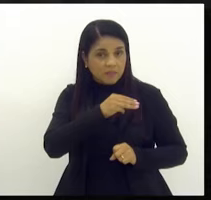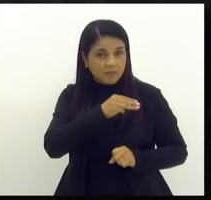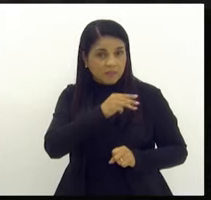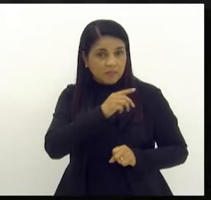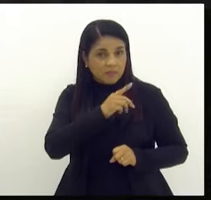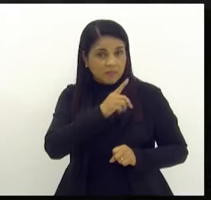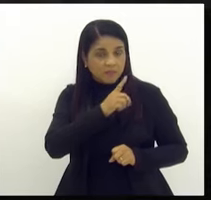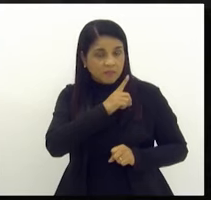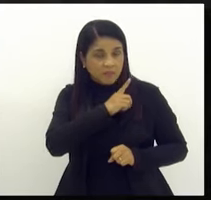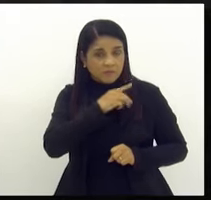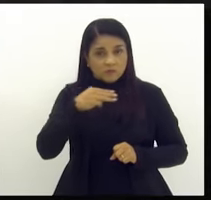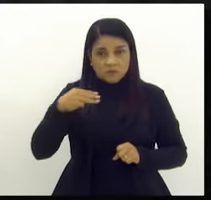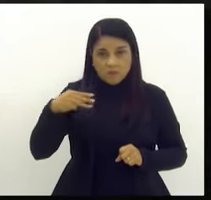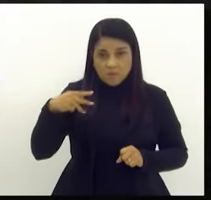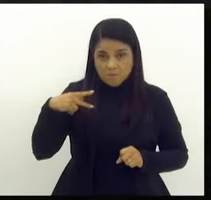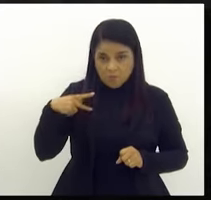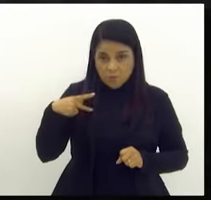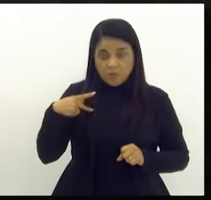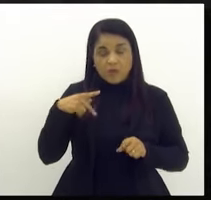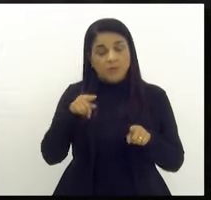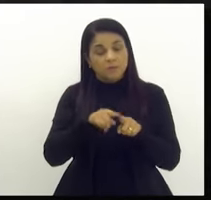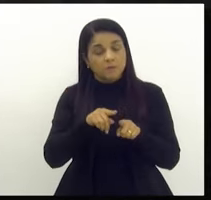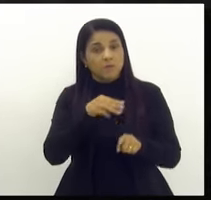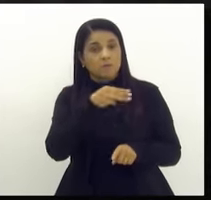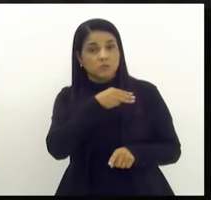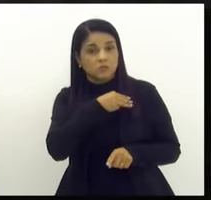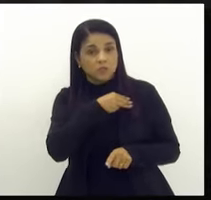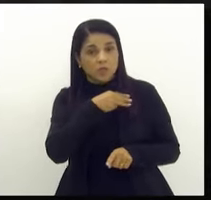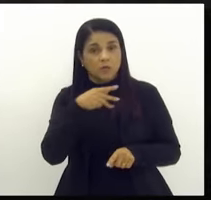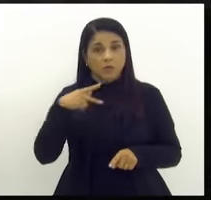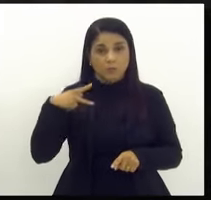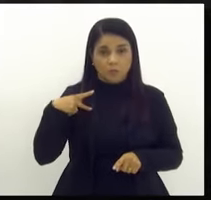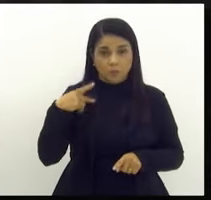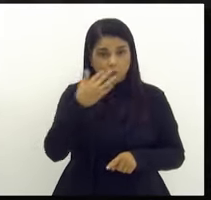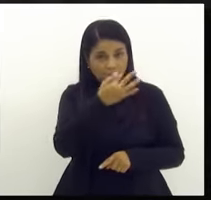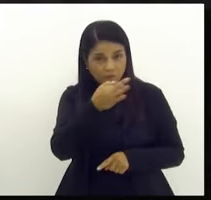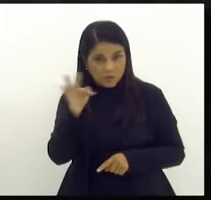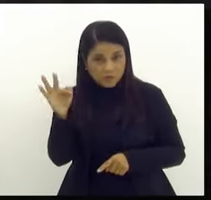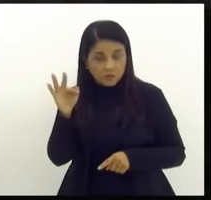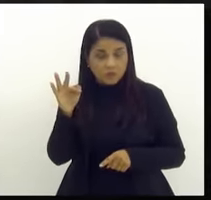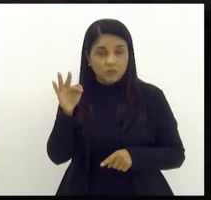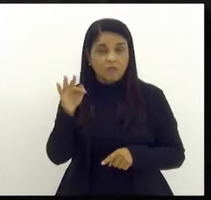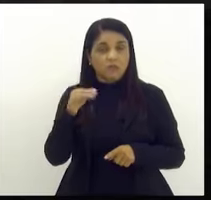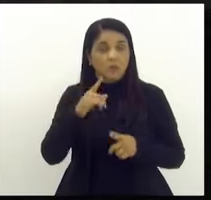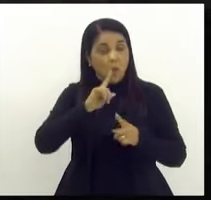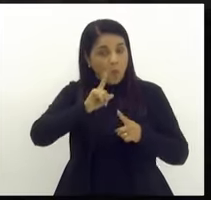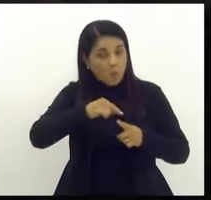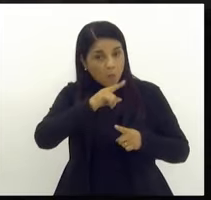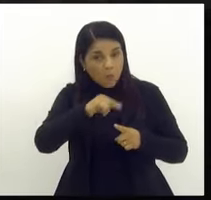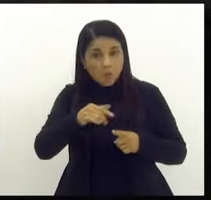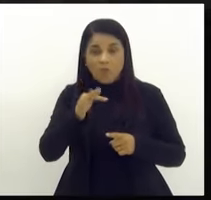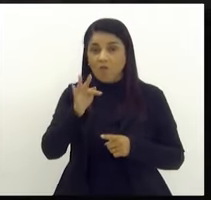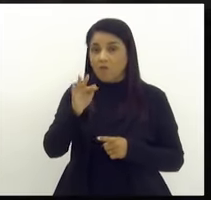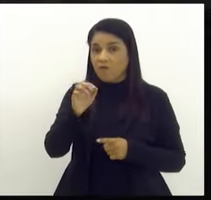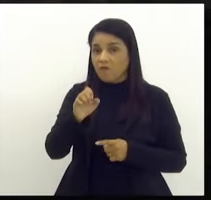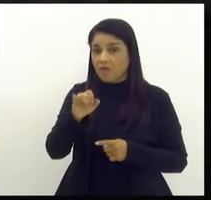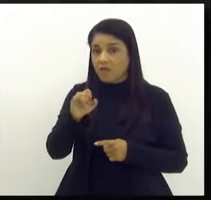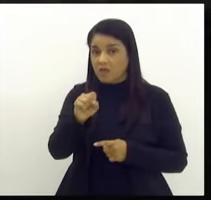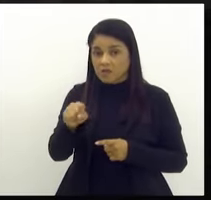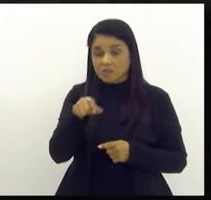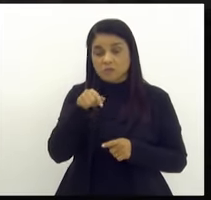Estado do Rio de Janeiro e pelo Ministério Público Federal dizendo não excluam o feiz justamente porque é a partir